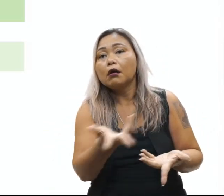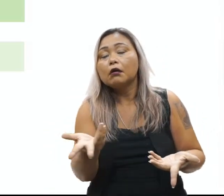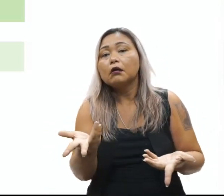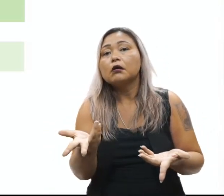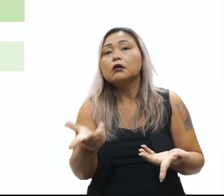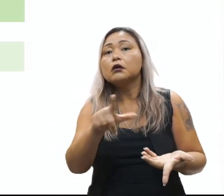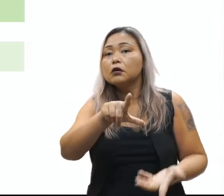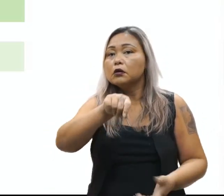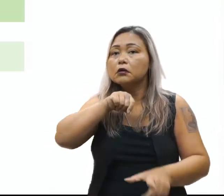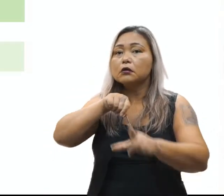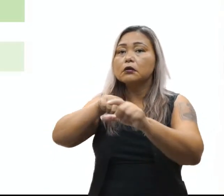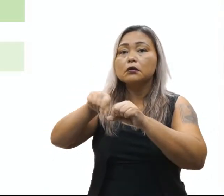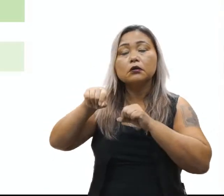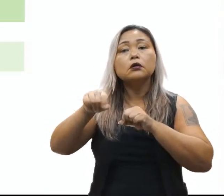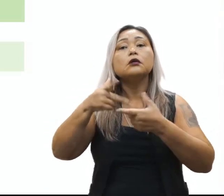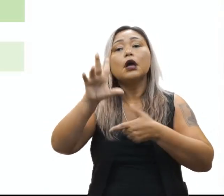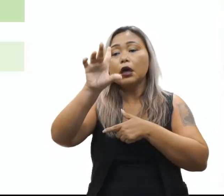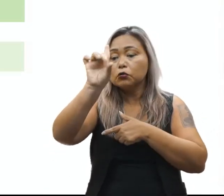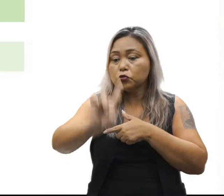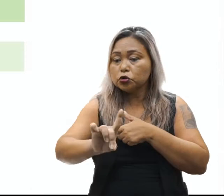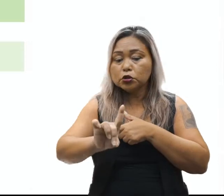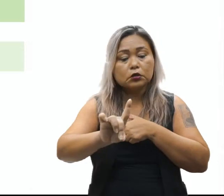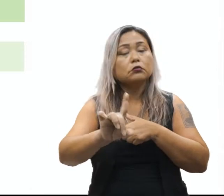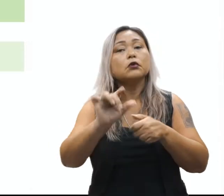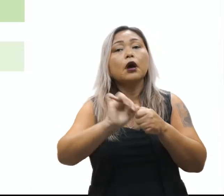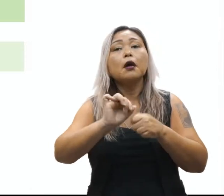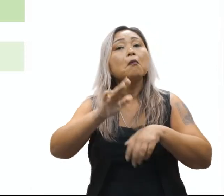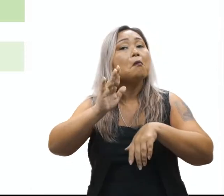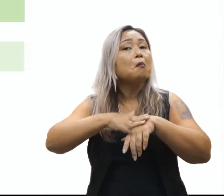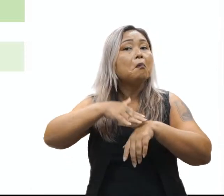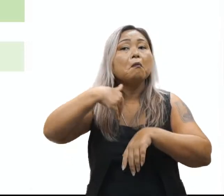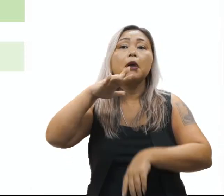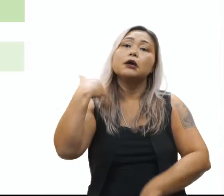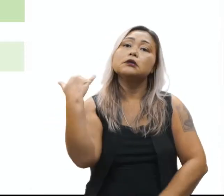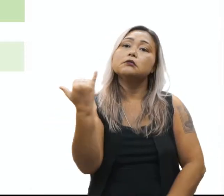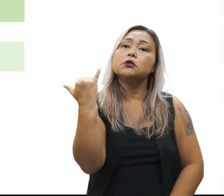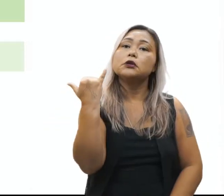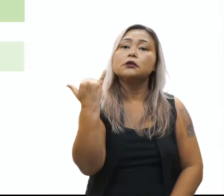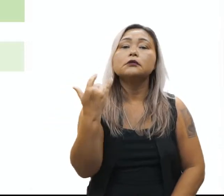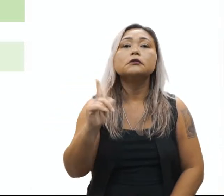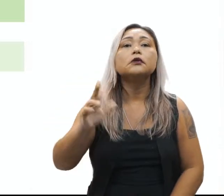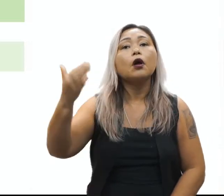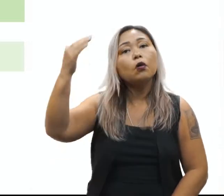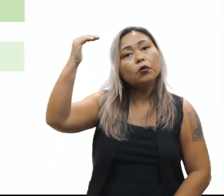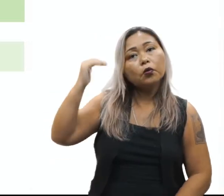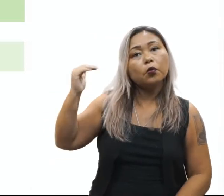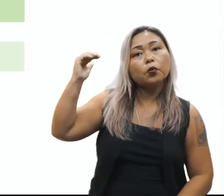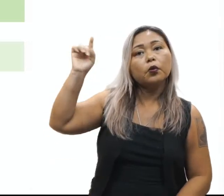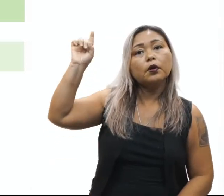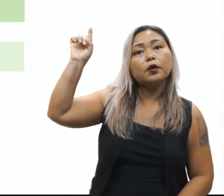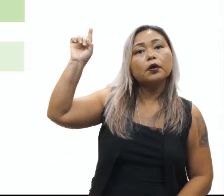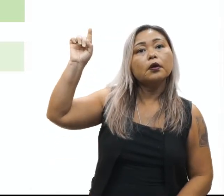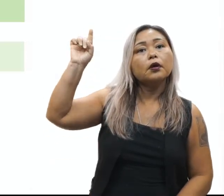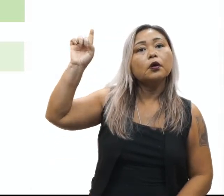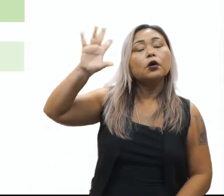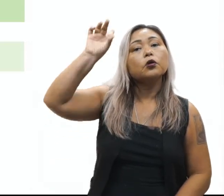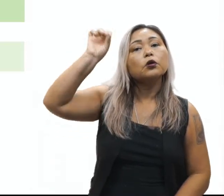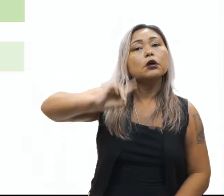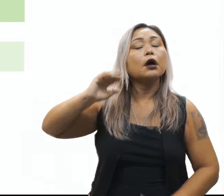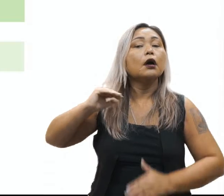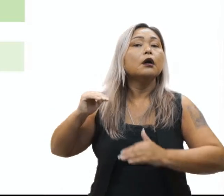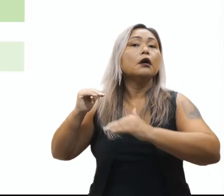direitos das dimensões dos direitos humanos mais importante. Logo seguido dele, nós temos também o direito